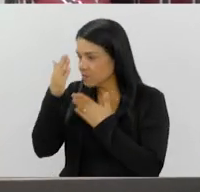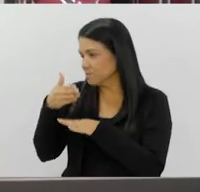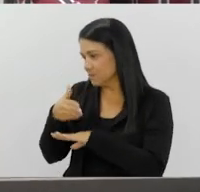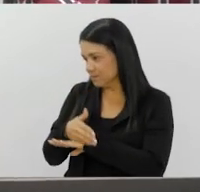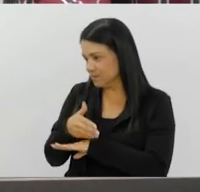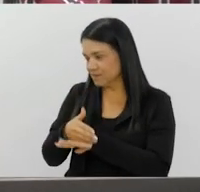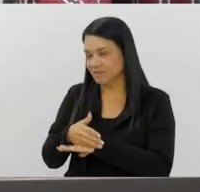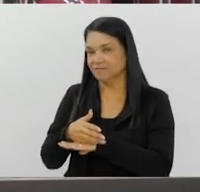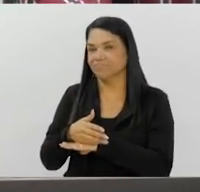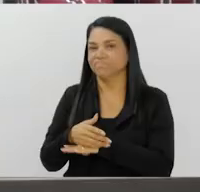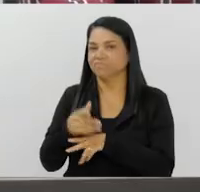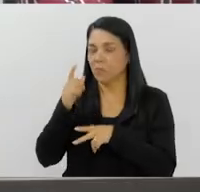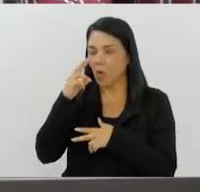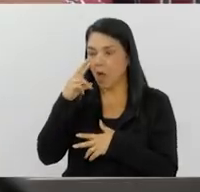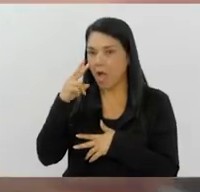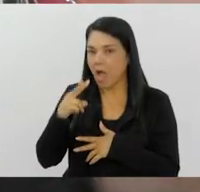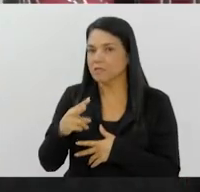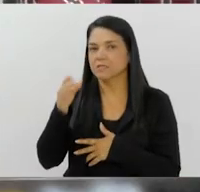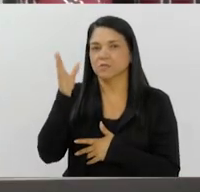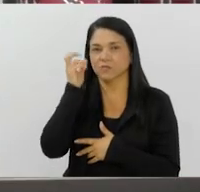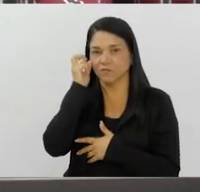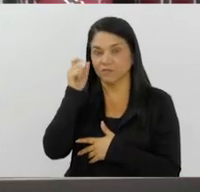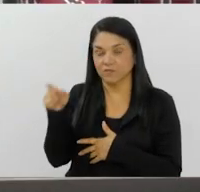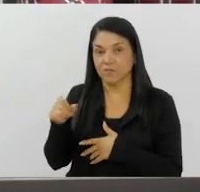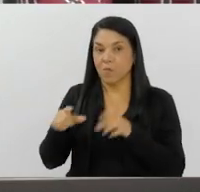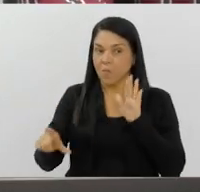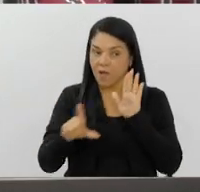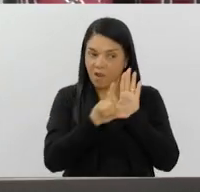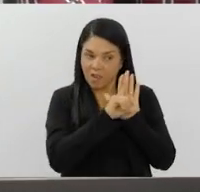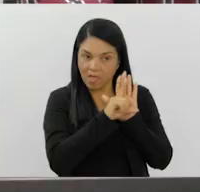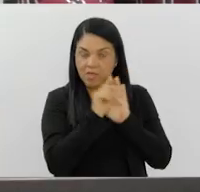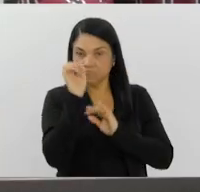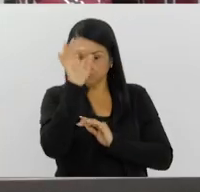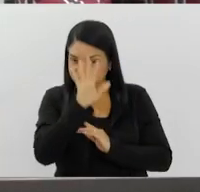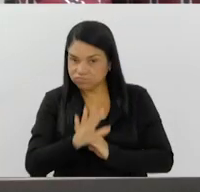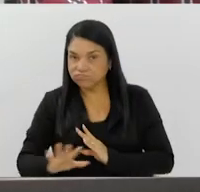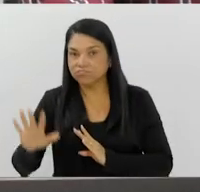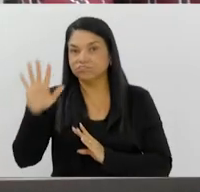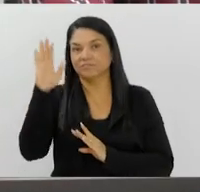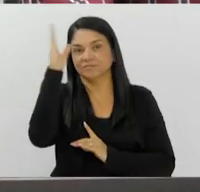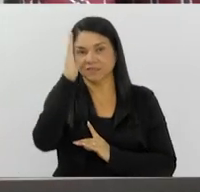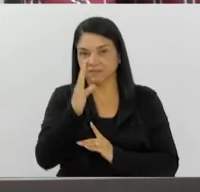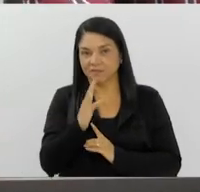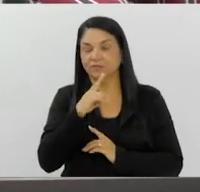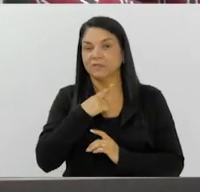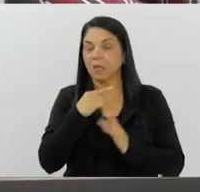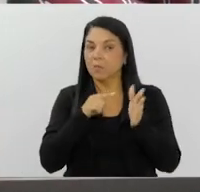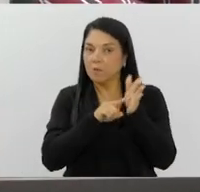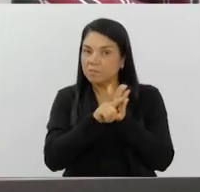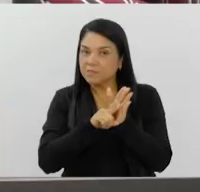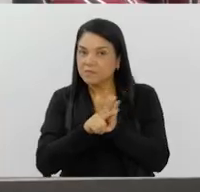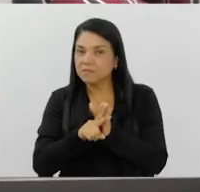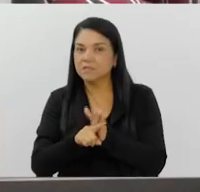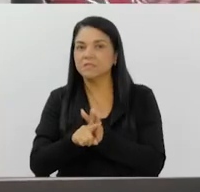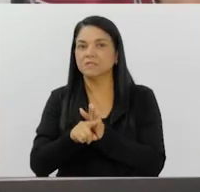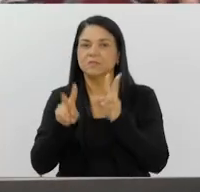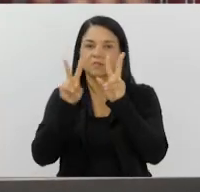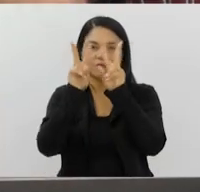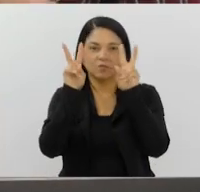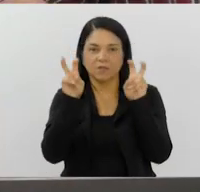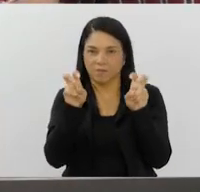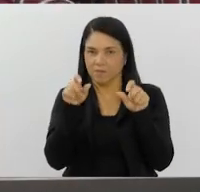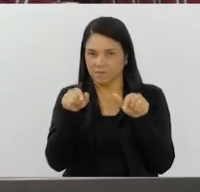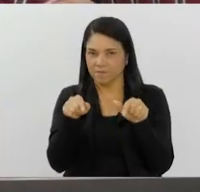porque é uma questão do Rio essa lei mas há uma lei nacional e há uma Providência nacional e há uma pesquisa sobre esse assunto que